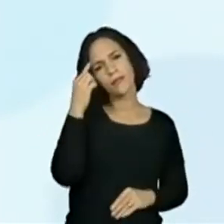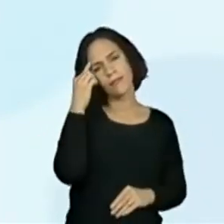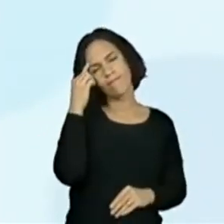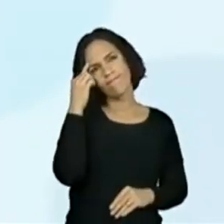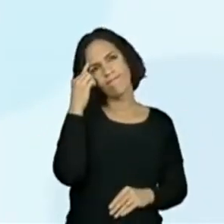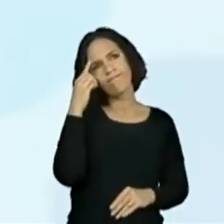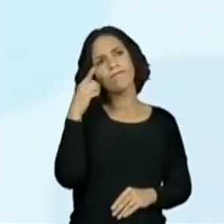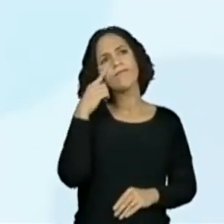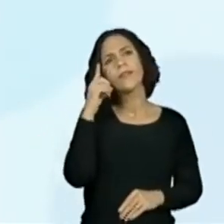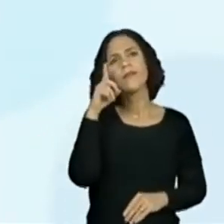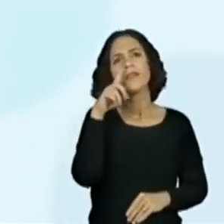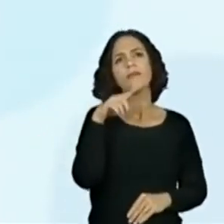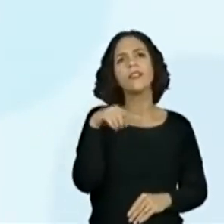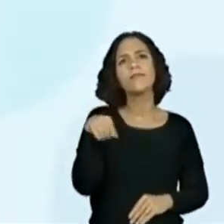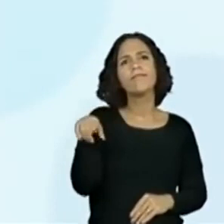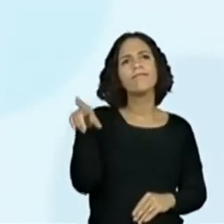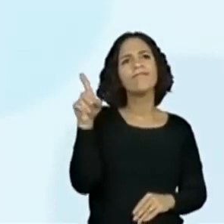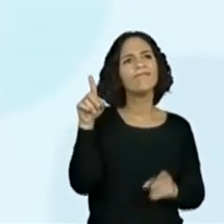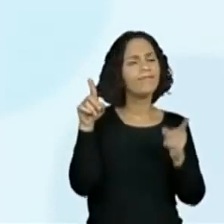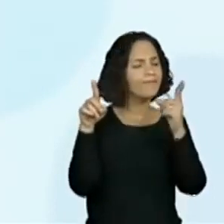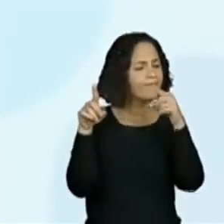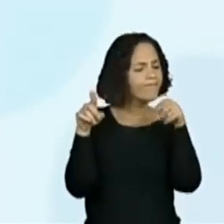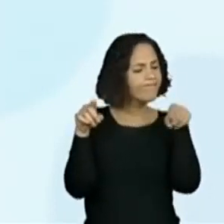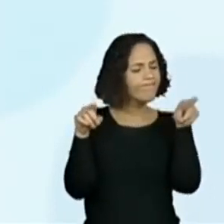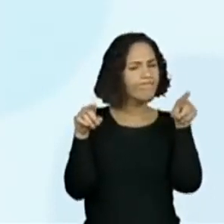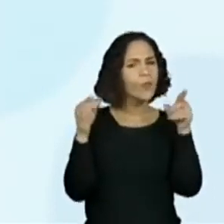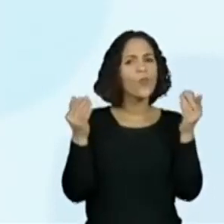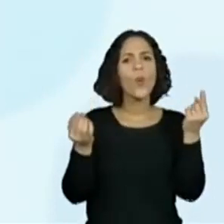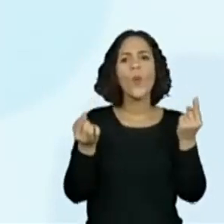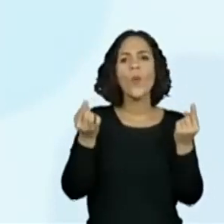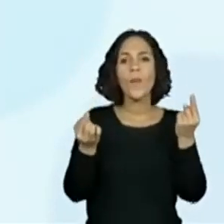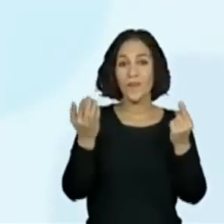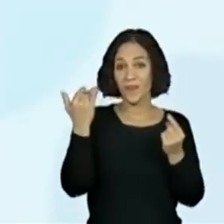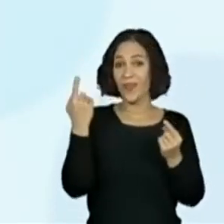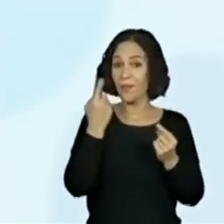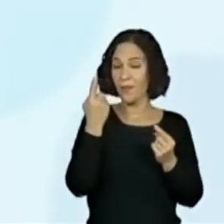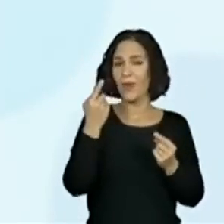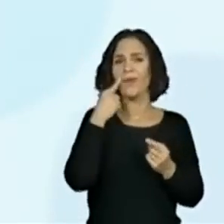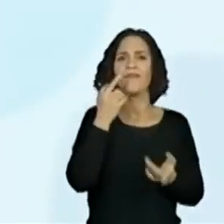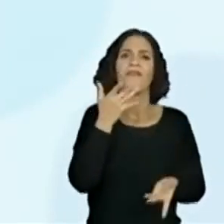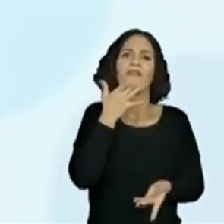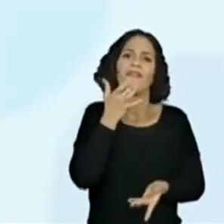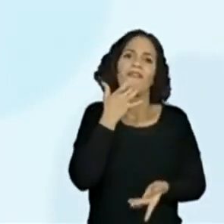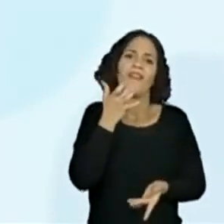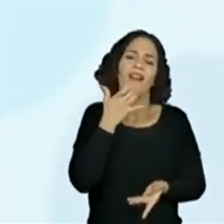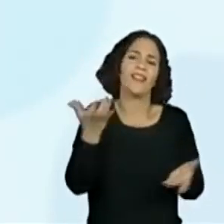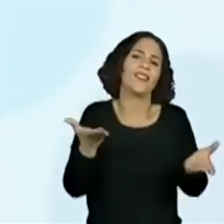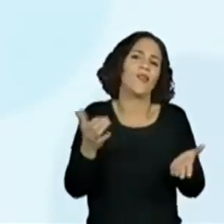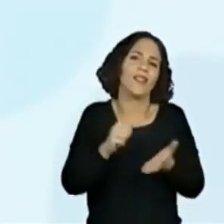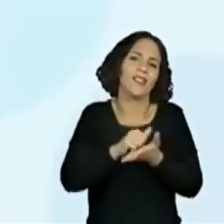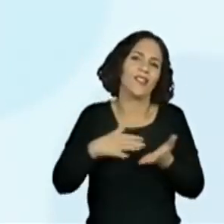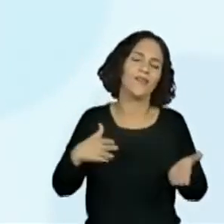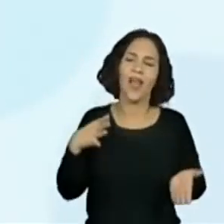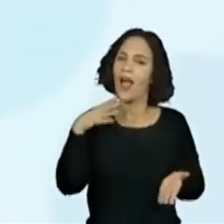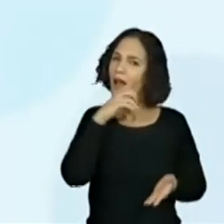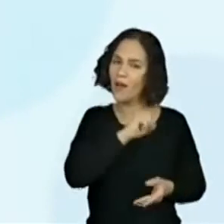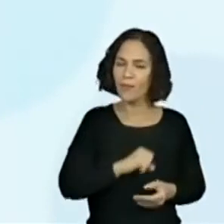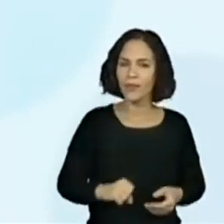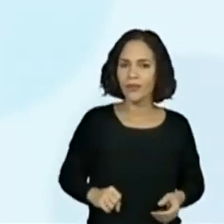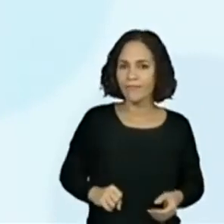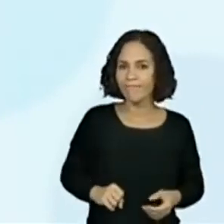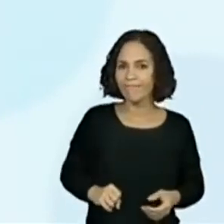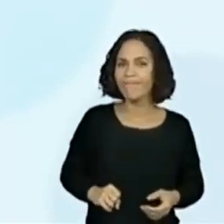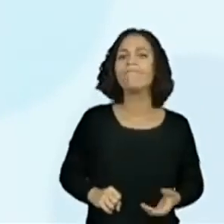possam olhar e analisar. Quem já prestou atenção no primeiro, olha como ficou fácil de fazer as atividades. Agora vai ser rapidinho, professora